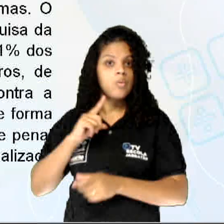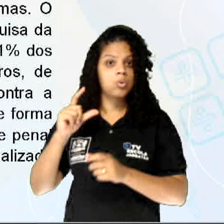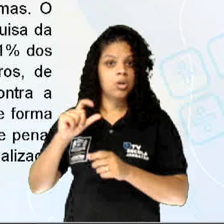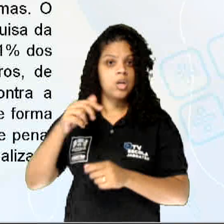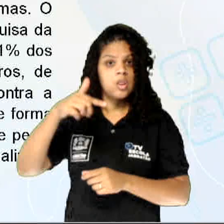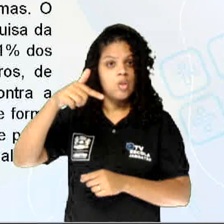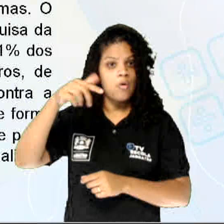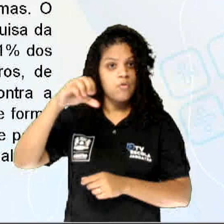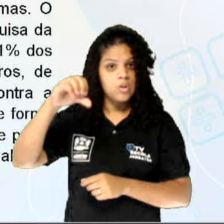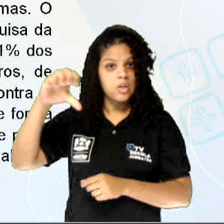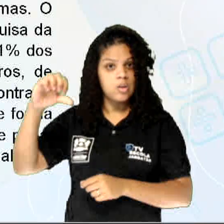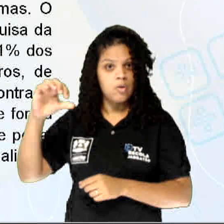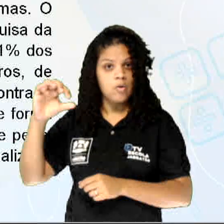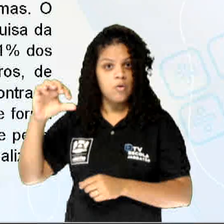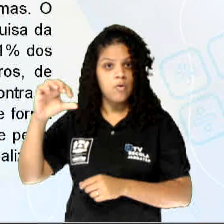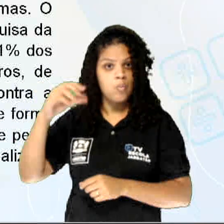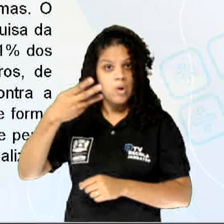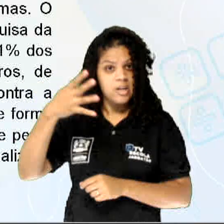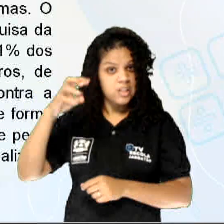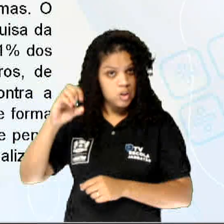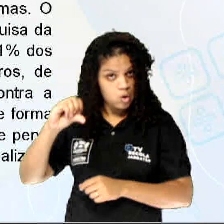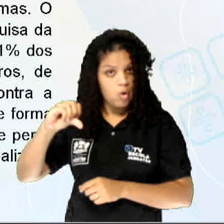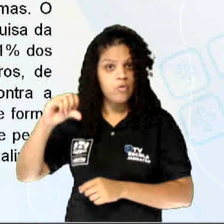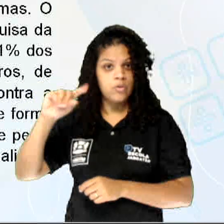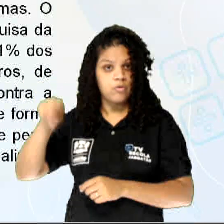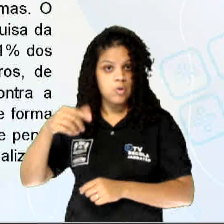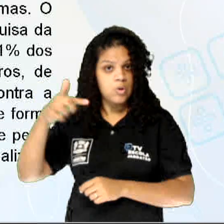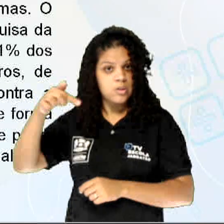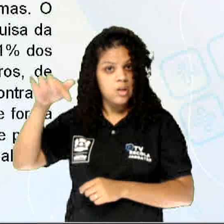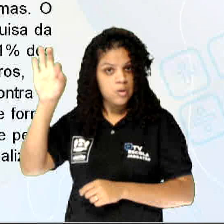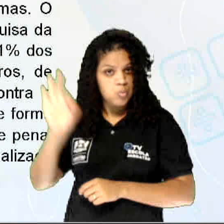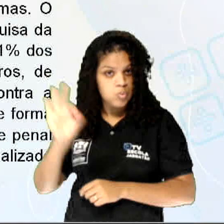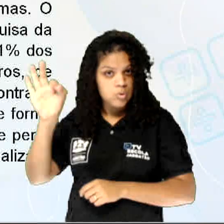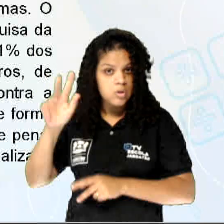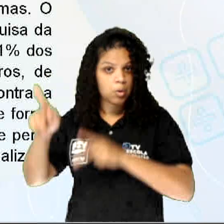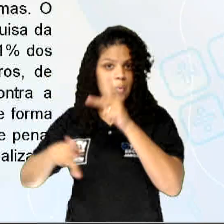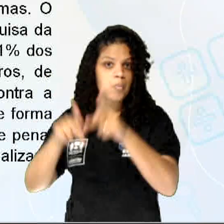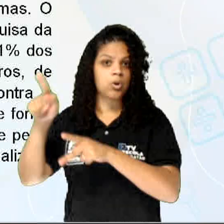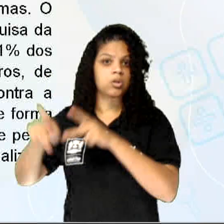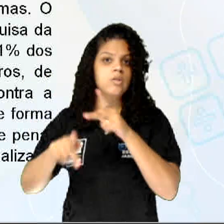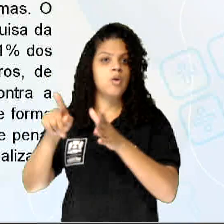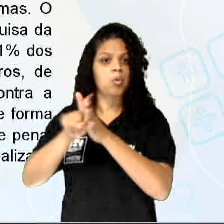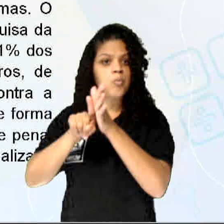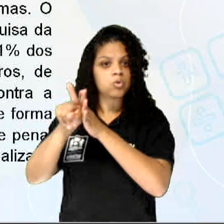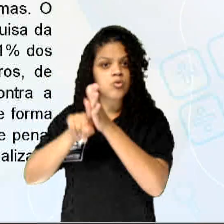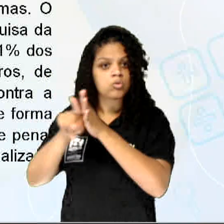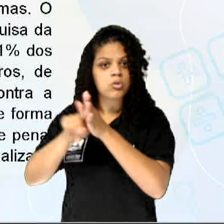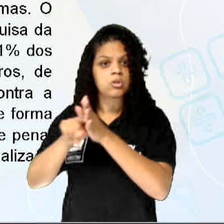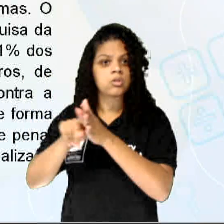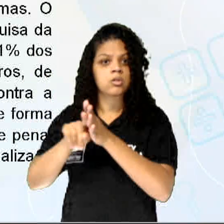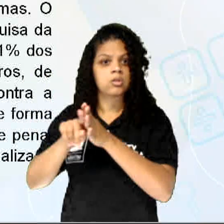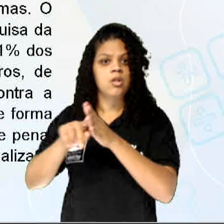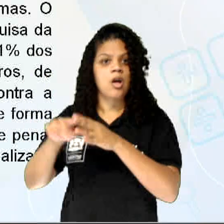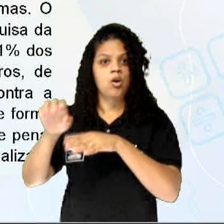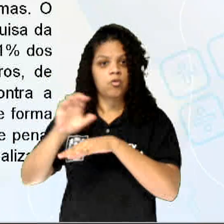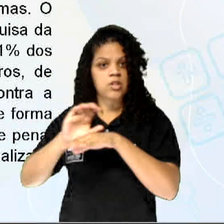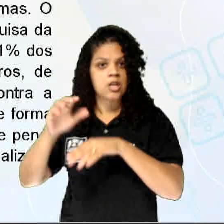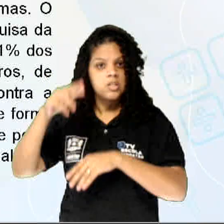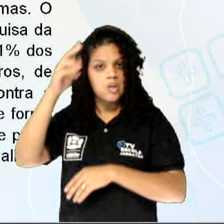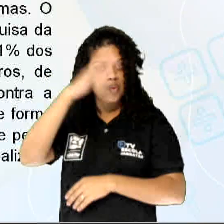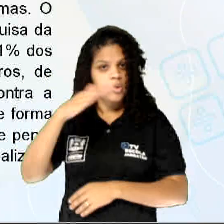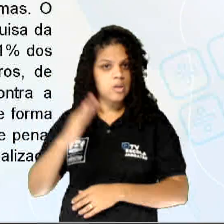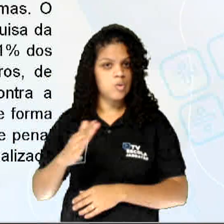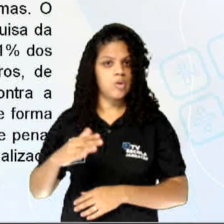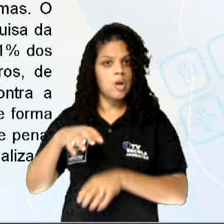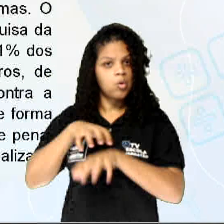49,7% da população. Segundo pesquisa da Confederação Nacional dos Transportes, são contrários ao